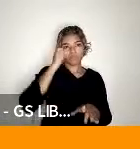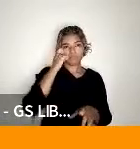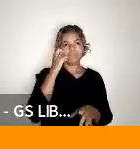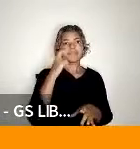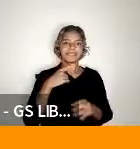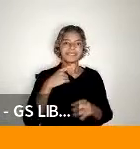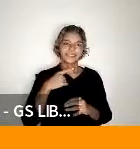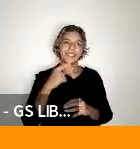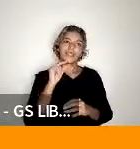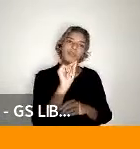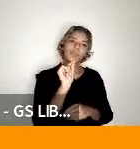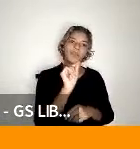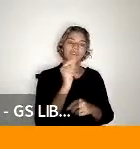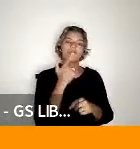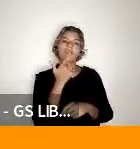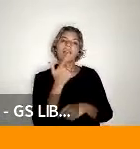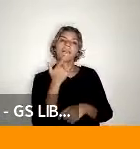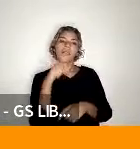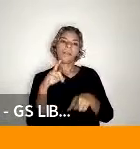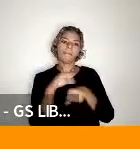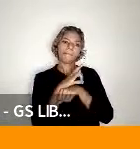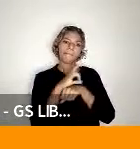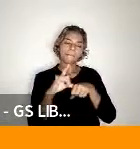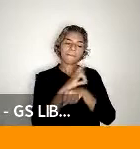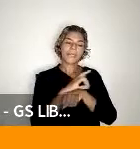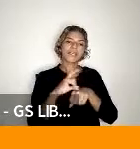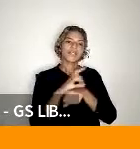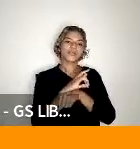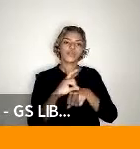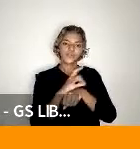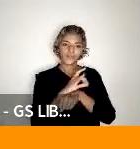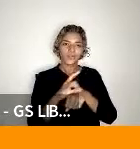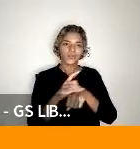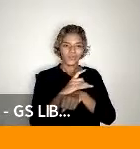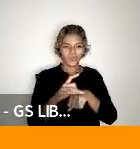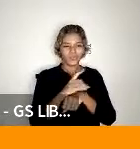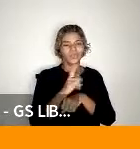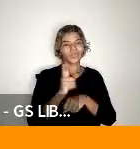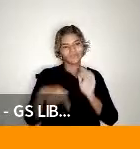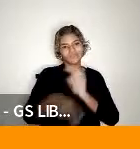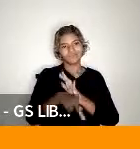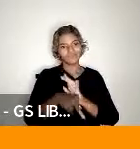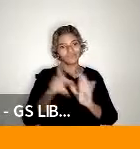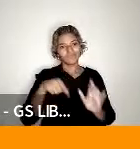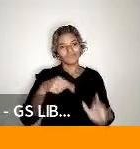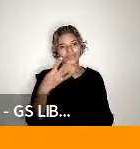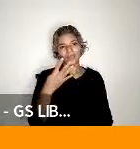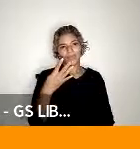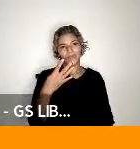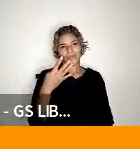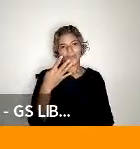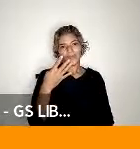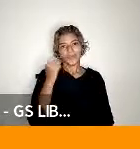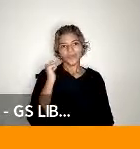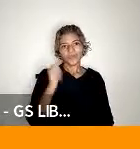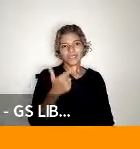pretos e pardos, compondo as pessoas negras, o que chega em torno de quase 23%, né?